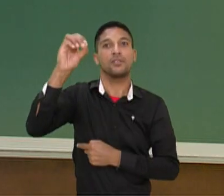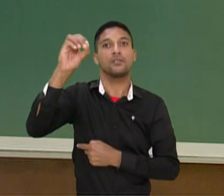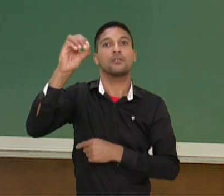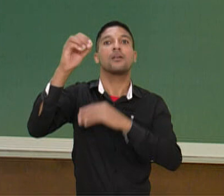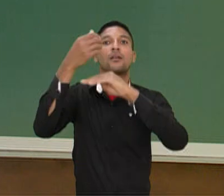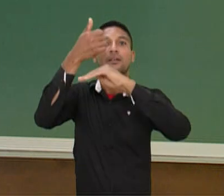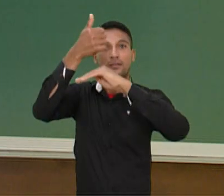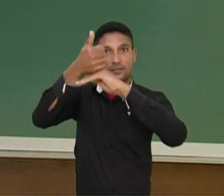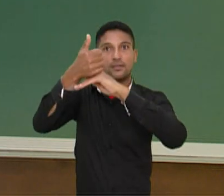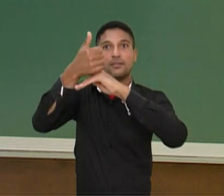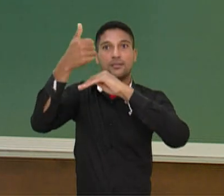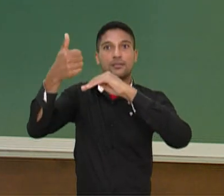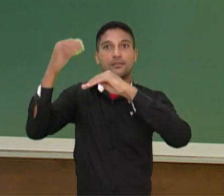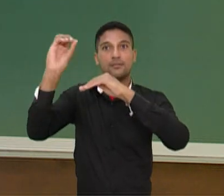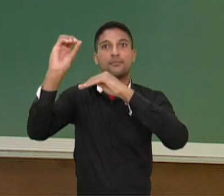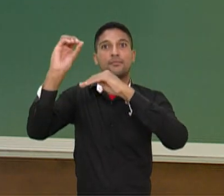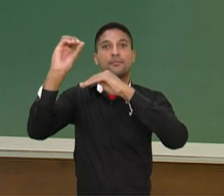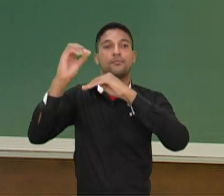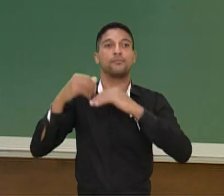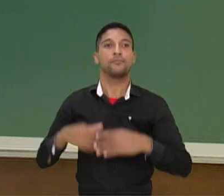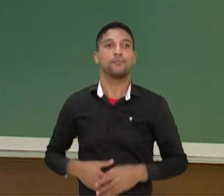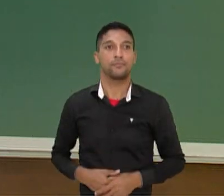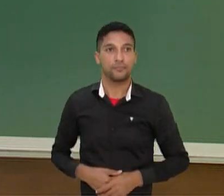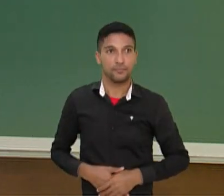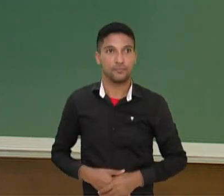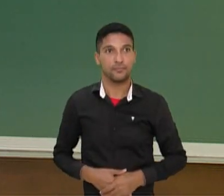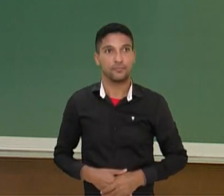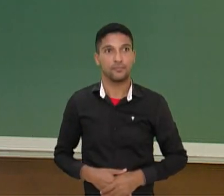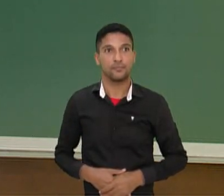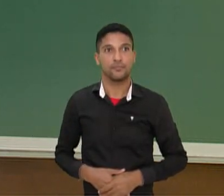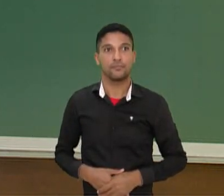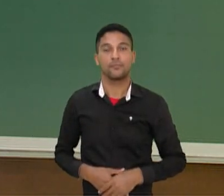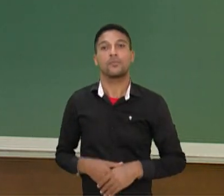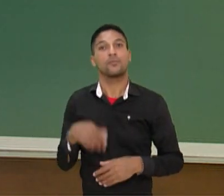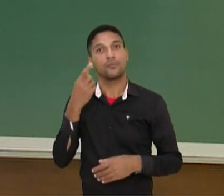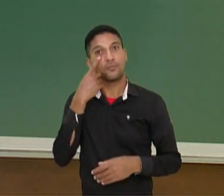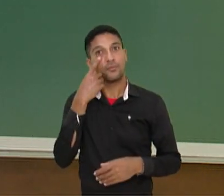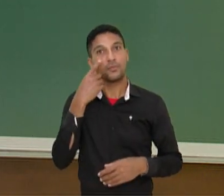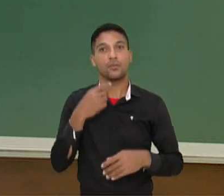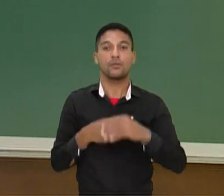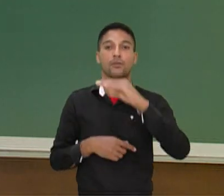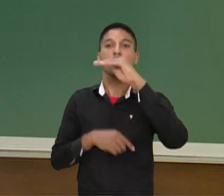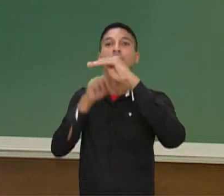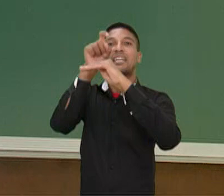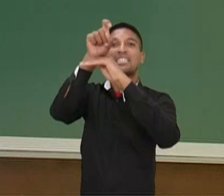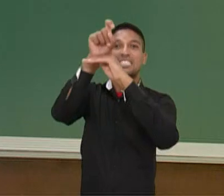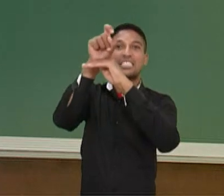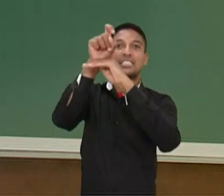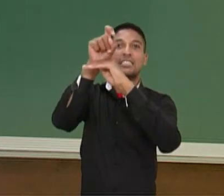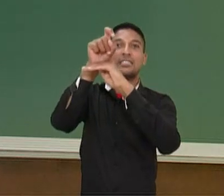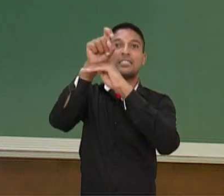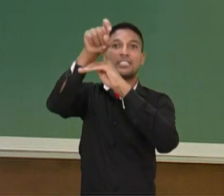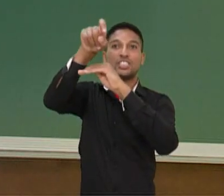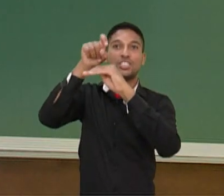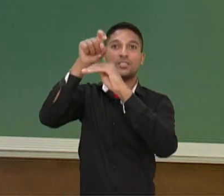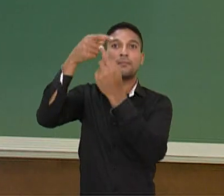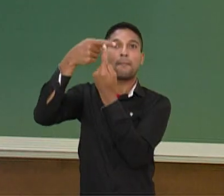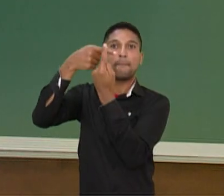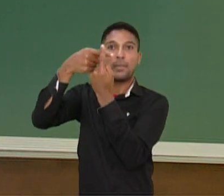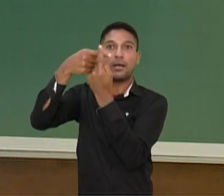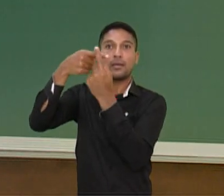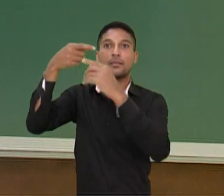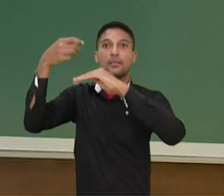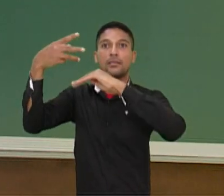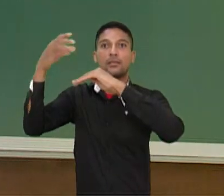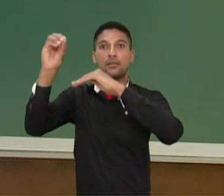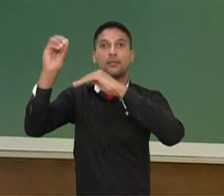de descobrir que aquele lá de cima, 110 graus. Esse aqui da direita, x mais 30, no lugar do x põe 90. 90